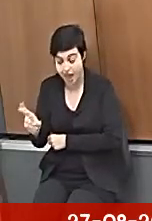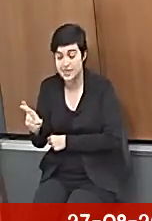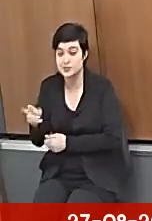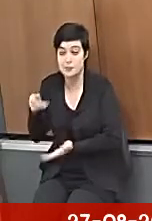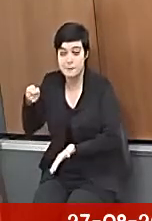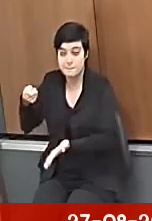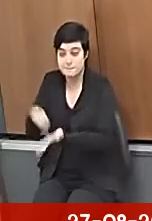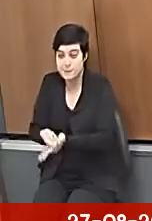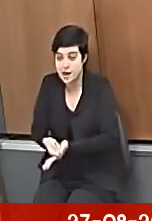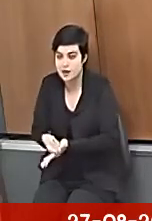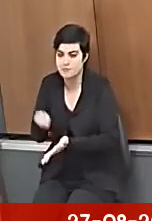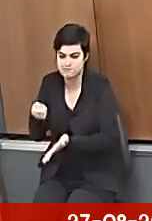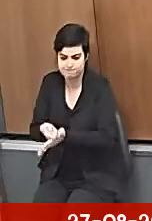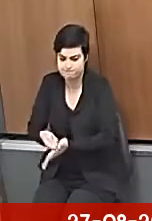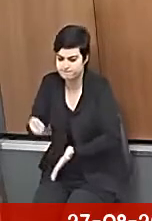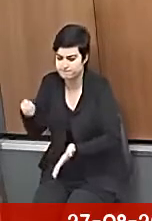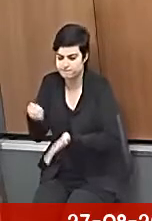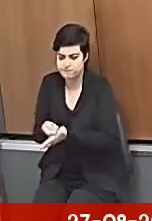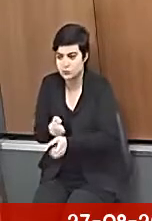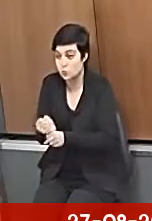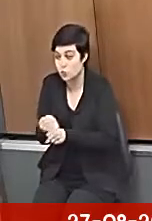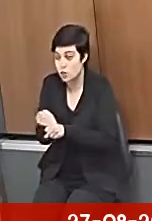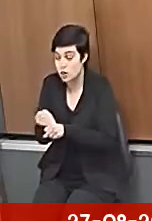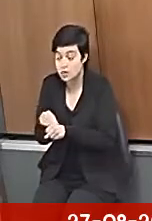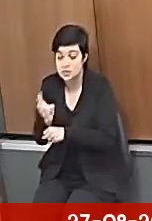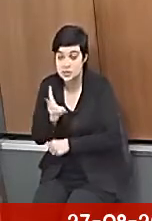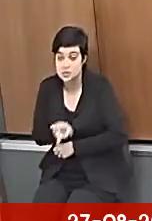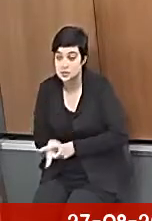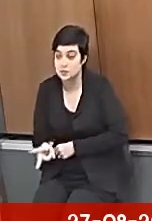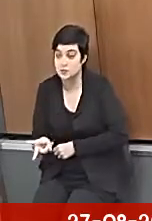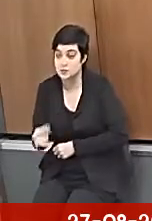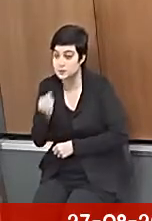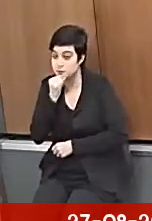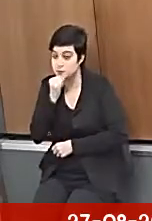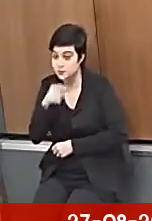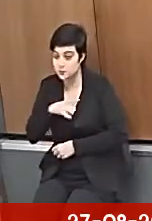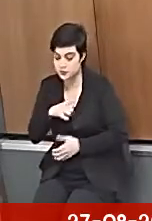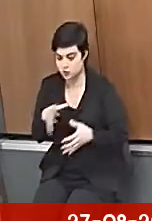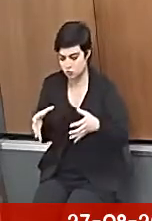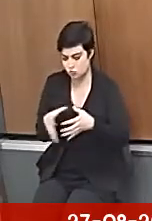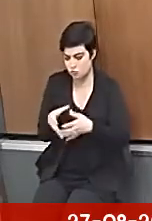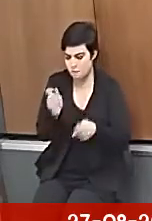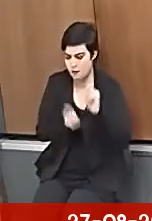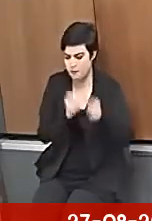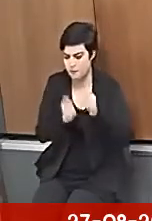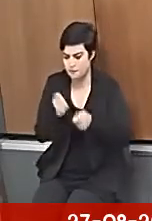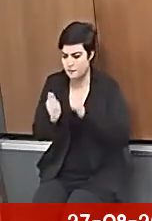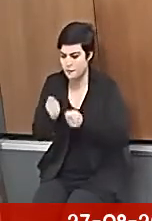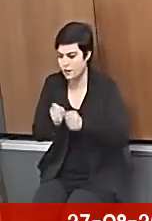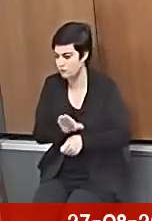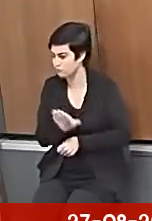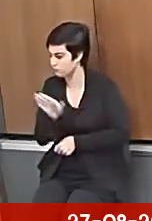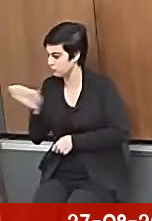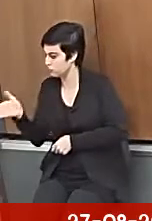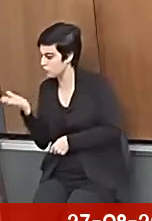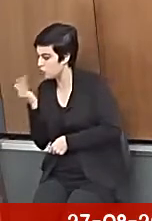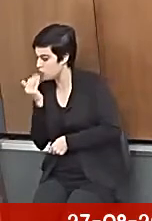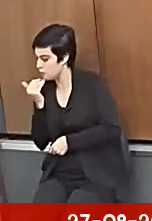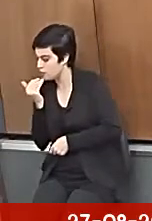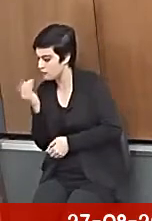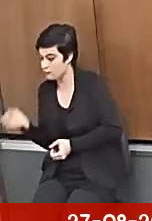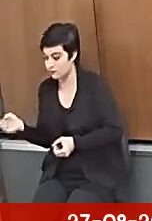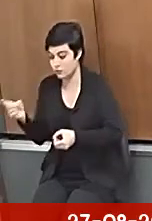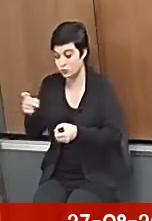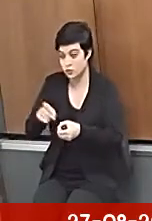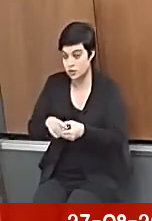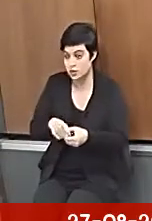arena se você sair do saguão onde que as bandas tocam do segundo tempo e foi comer alguma coisa se eu deixar